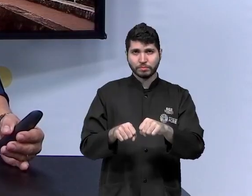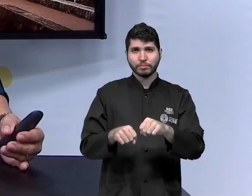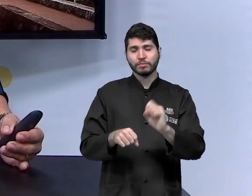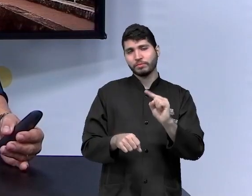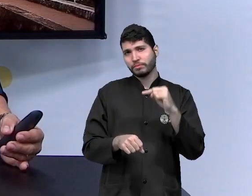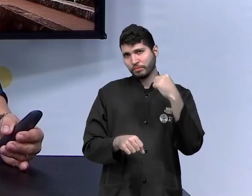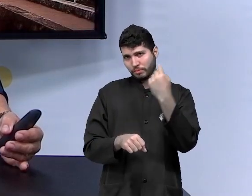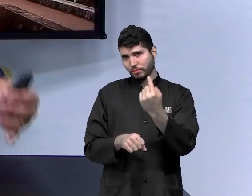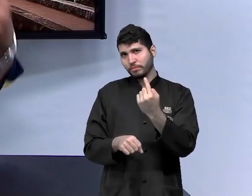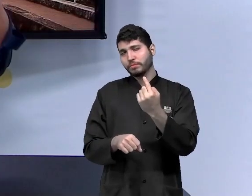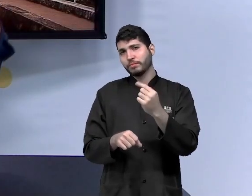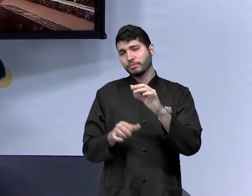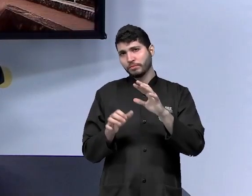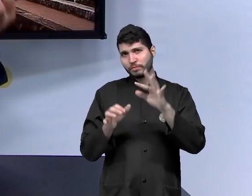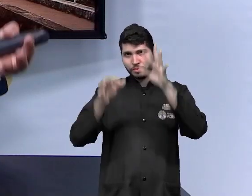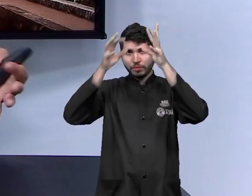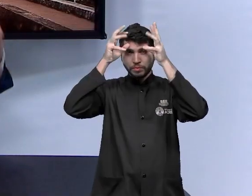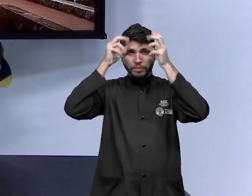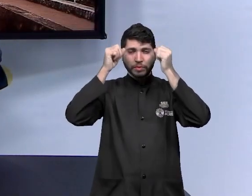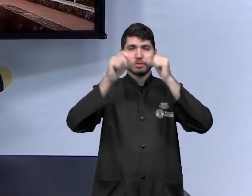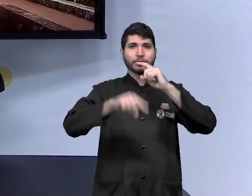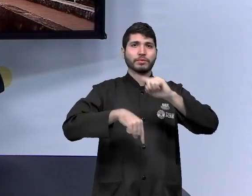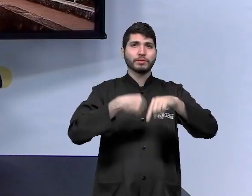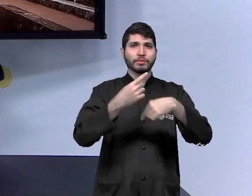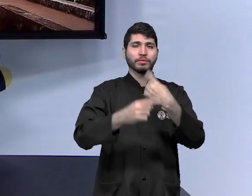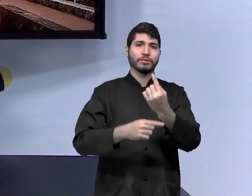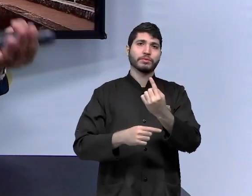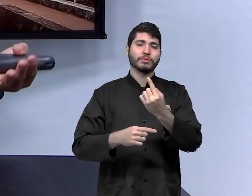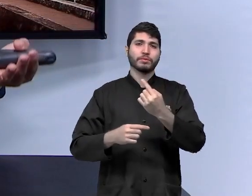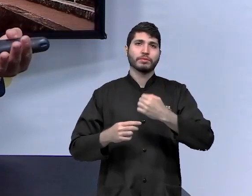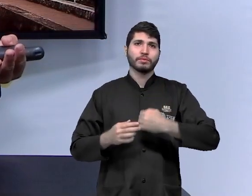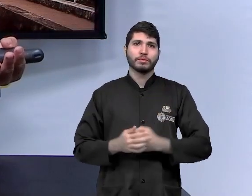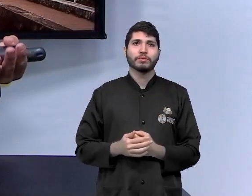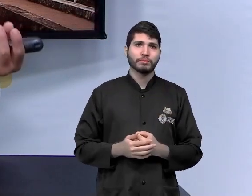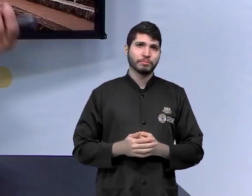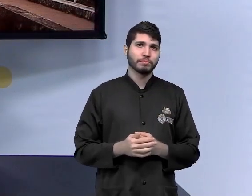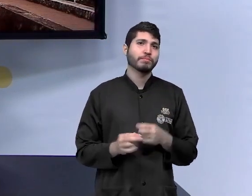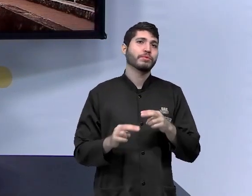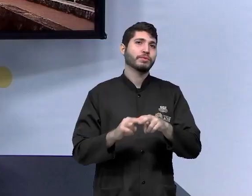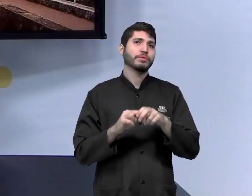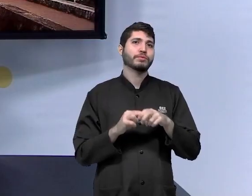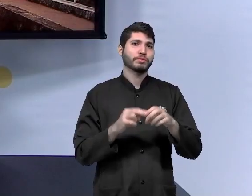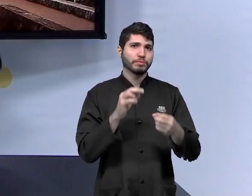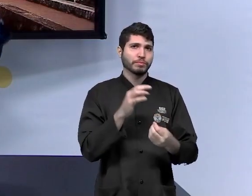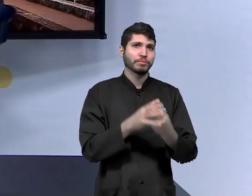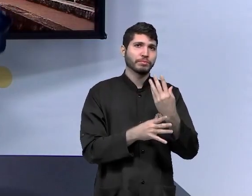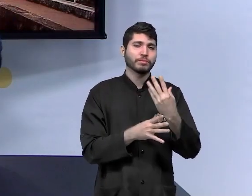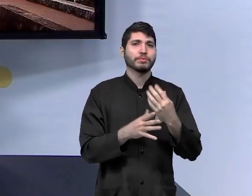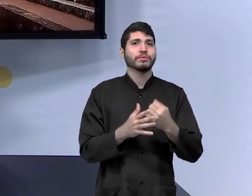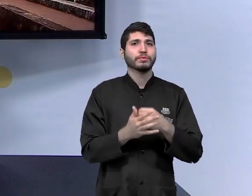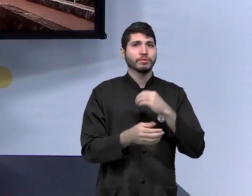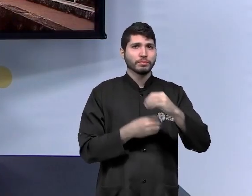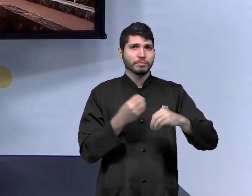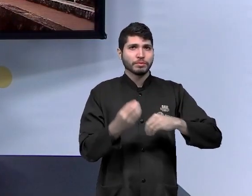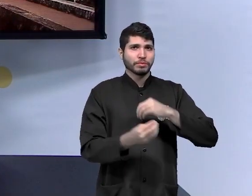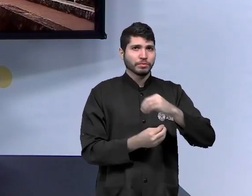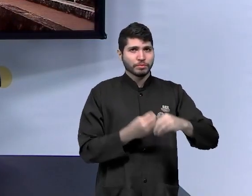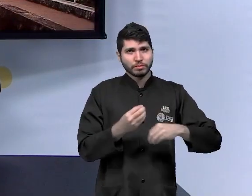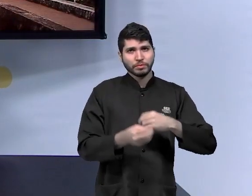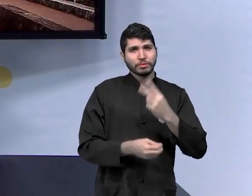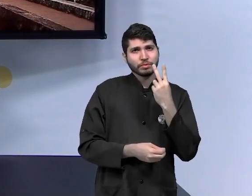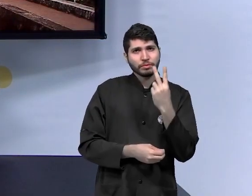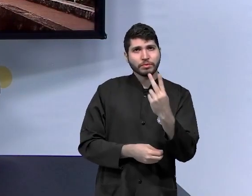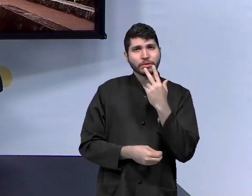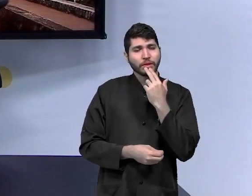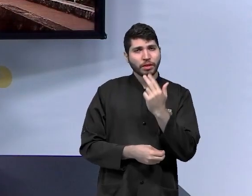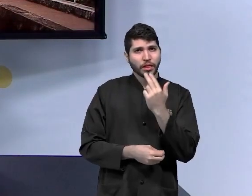aí, e é um dos motivos também que gerou o portunhol, porque até então, aqui, desde que